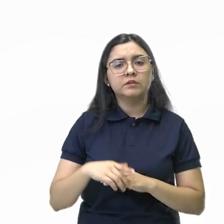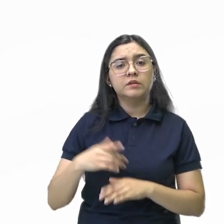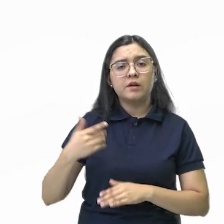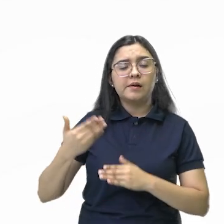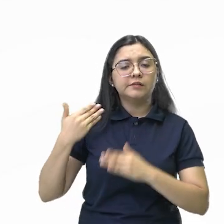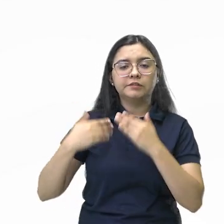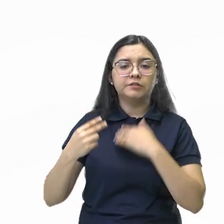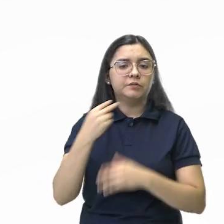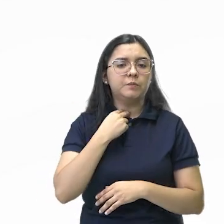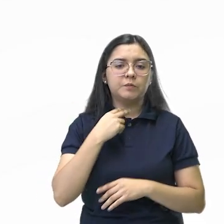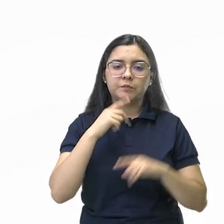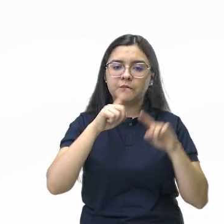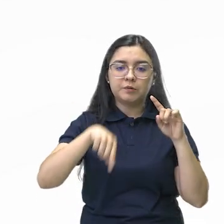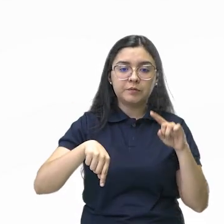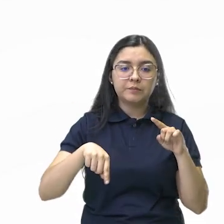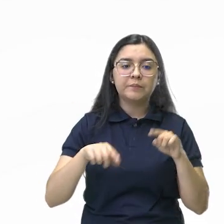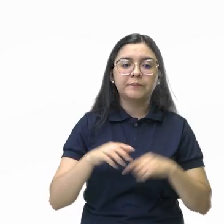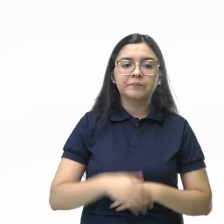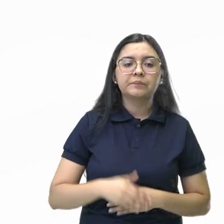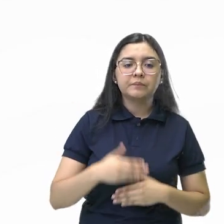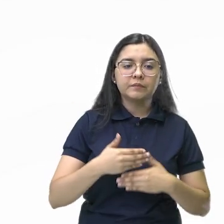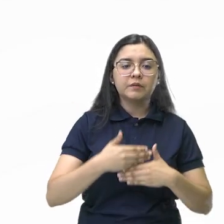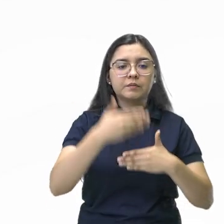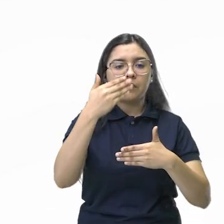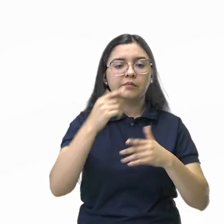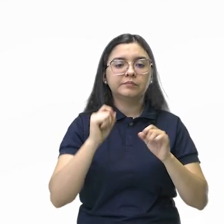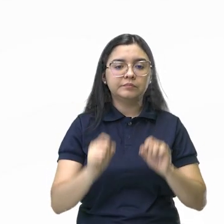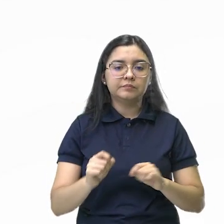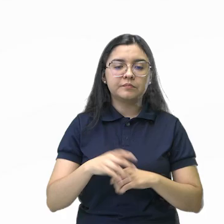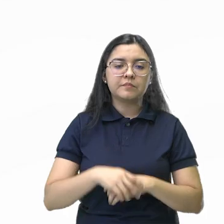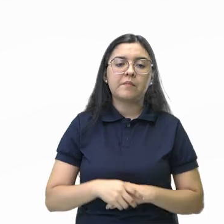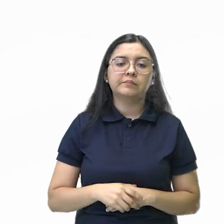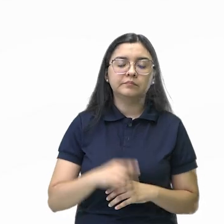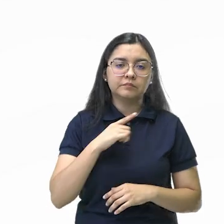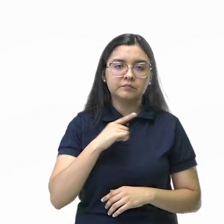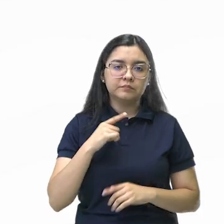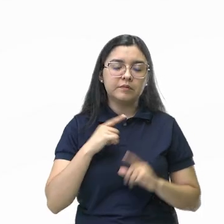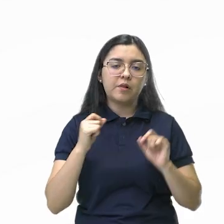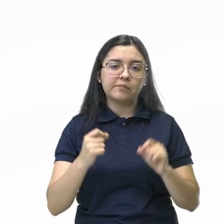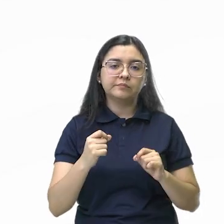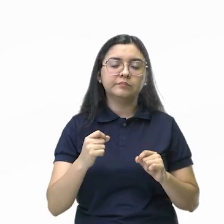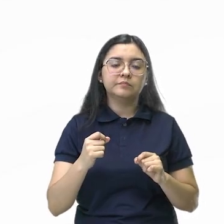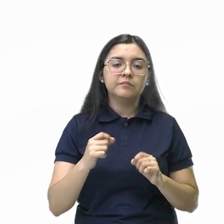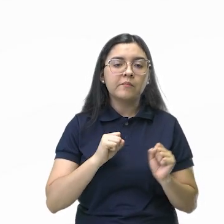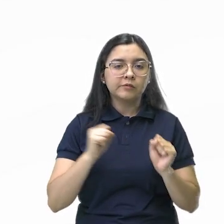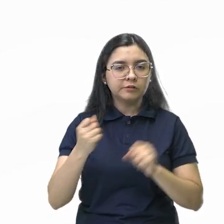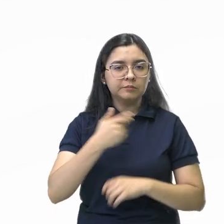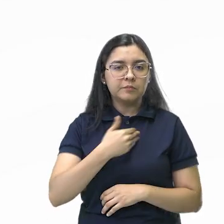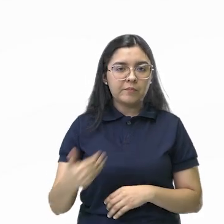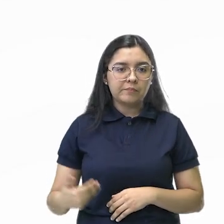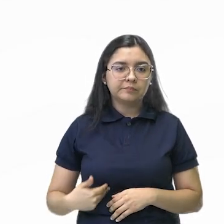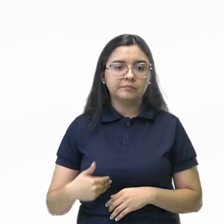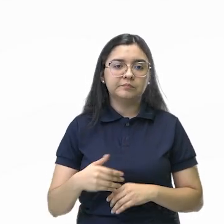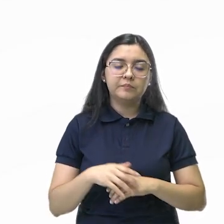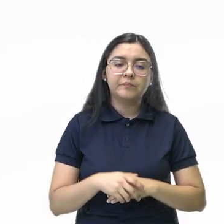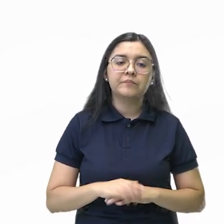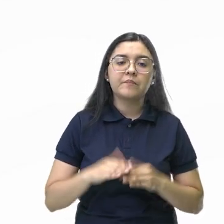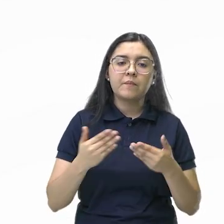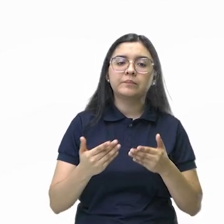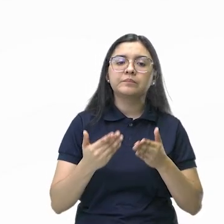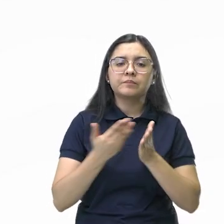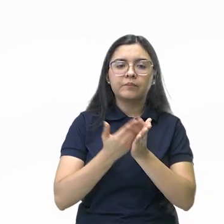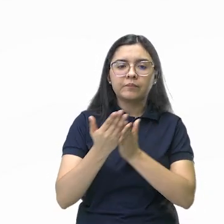antes consideradas ilegais em murais patrocinados pelo poder público. A